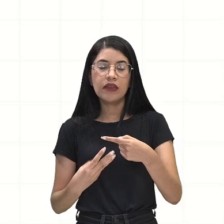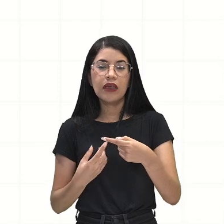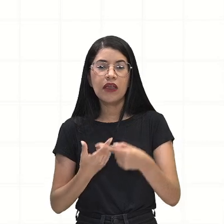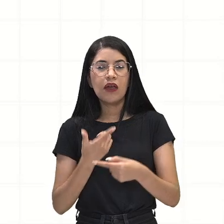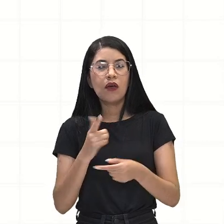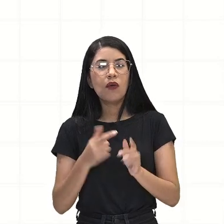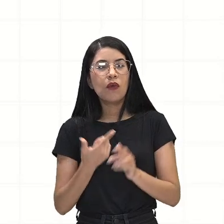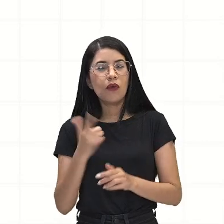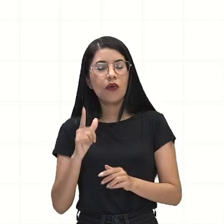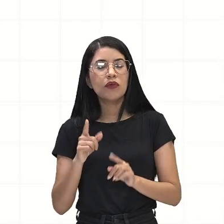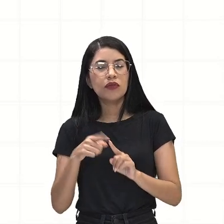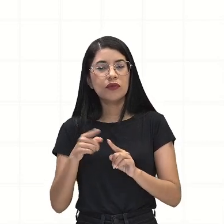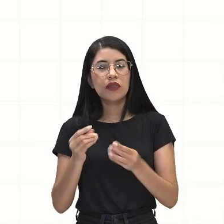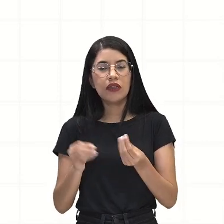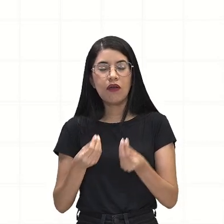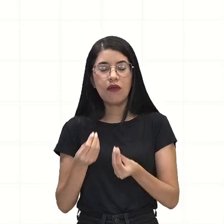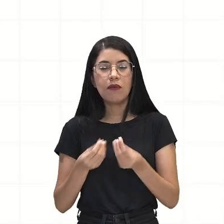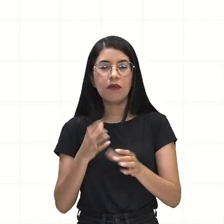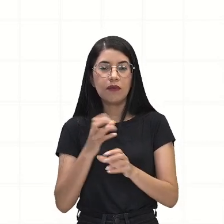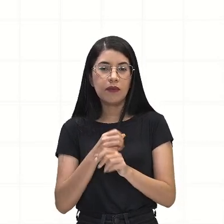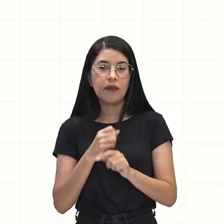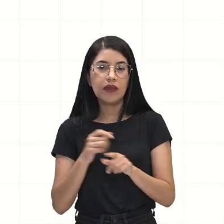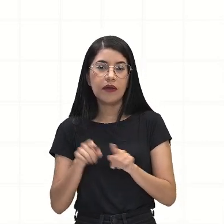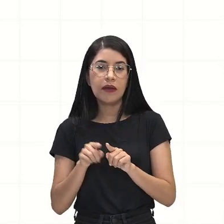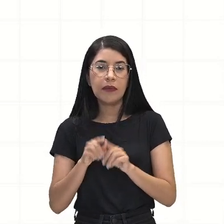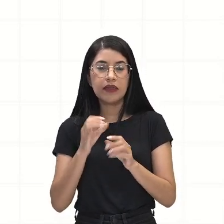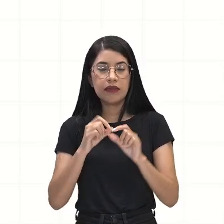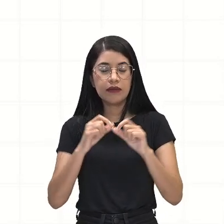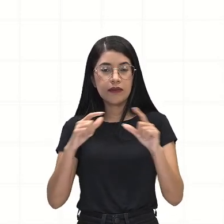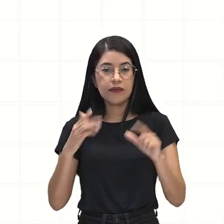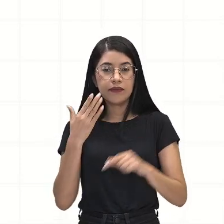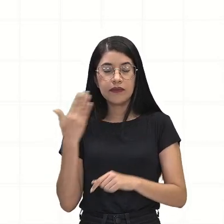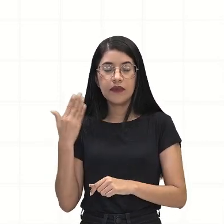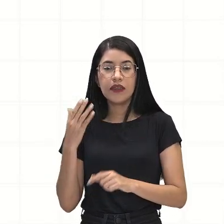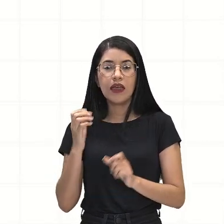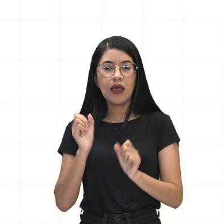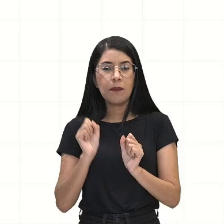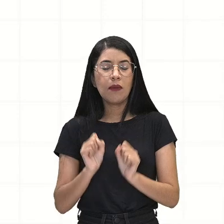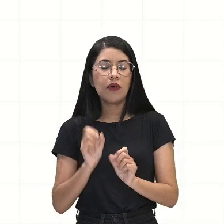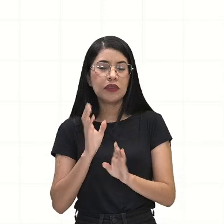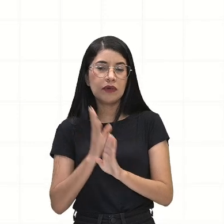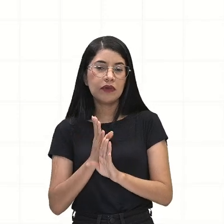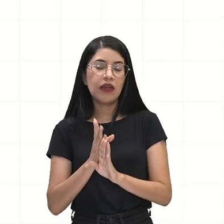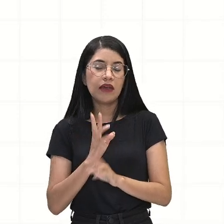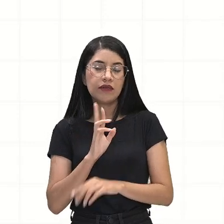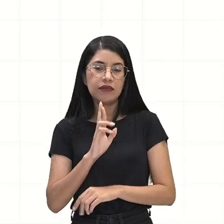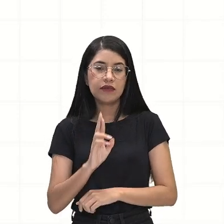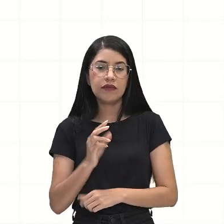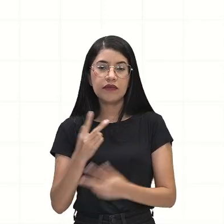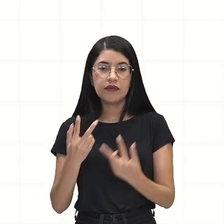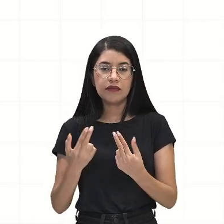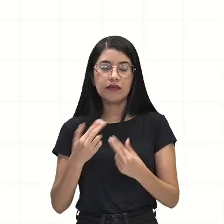forma e aqui está sendo utilizada a fórmula, que também dá o mesmo resultado de 12